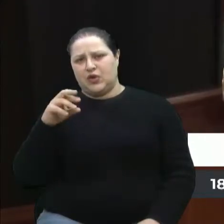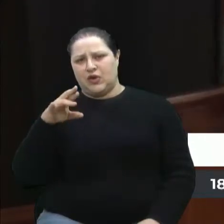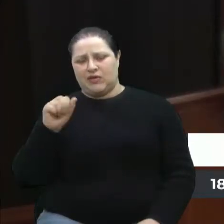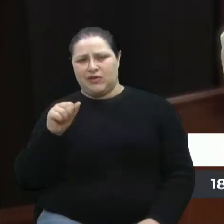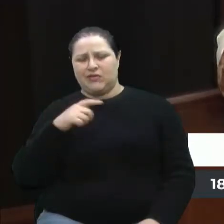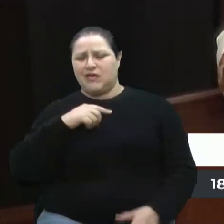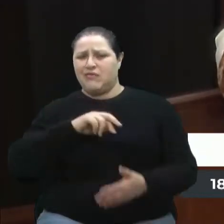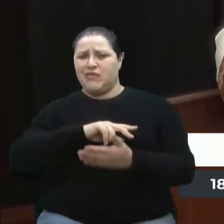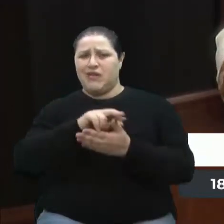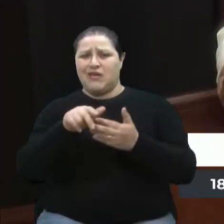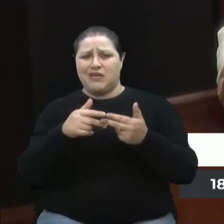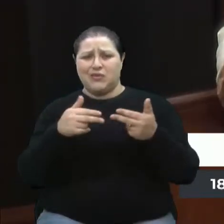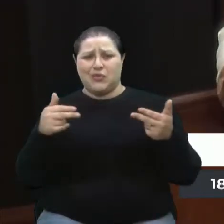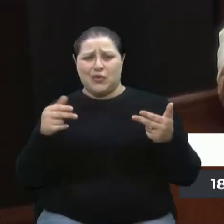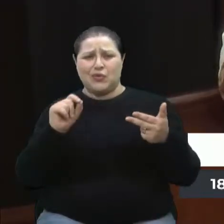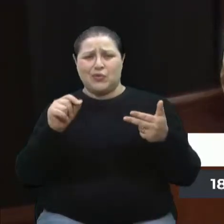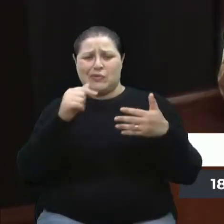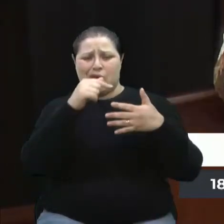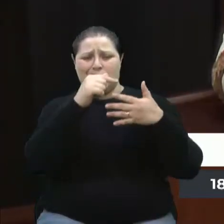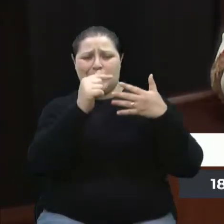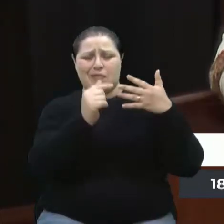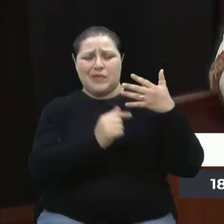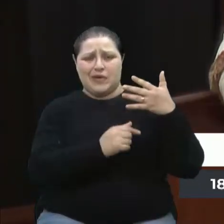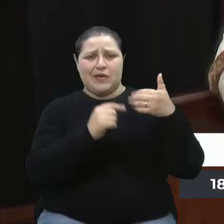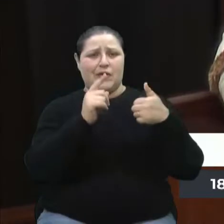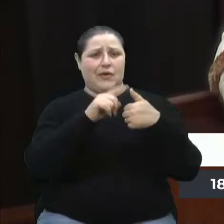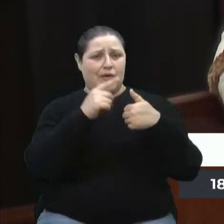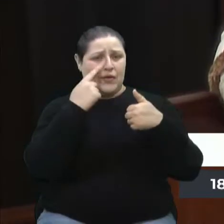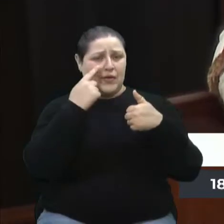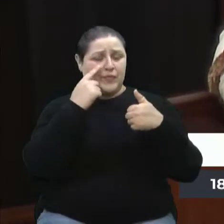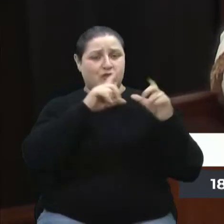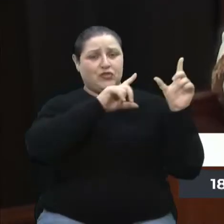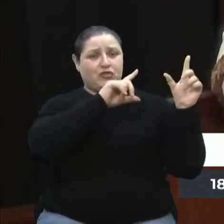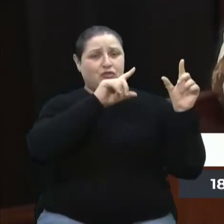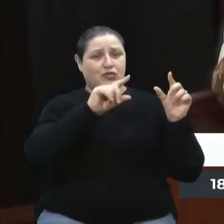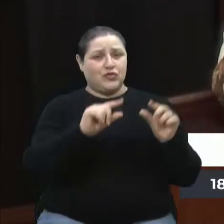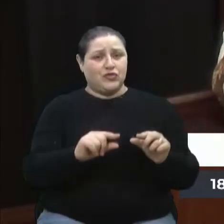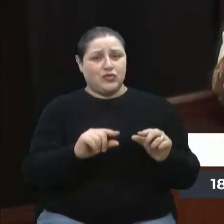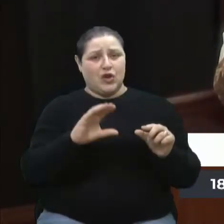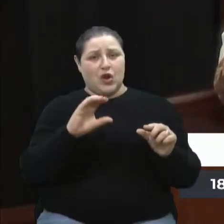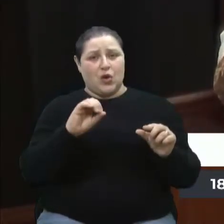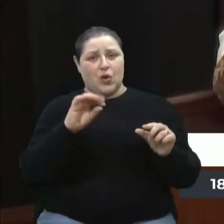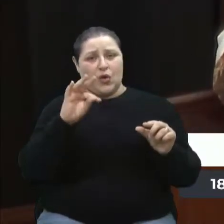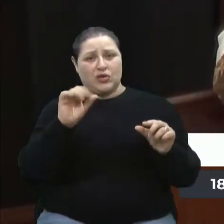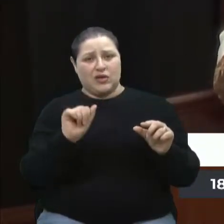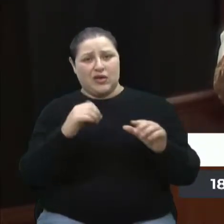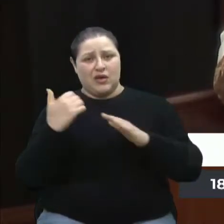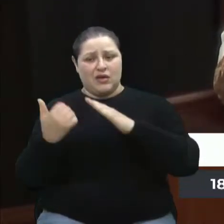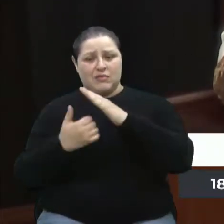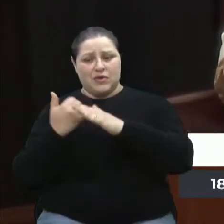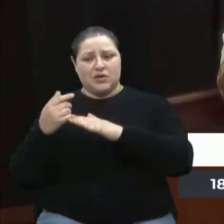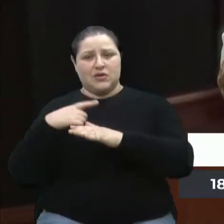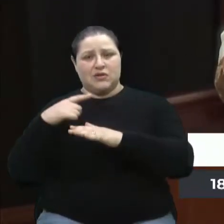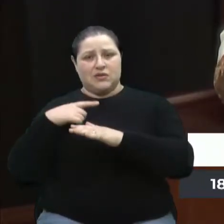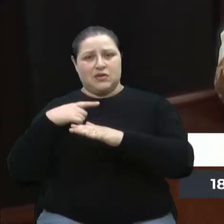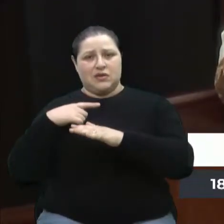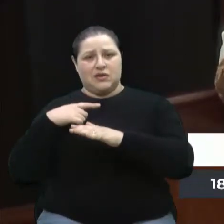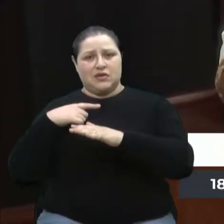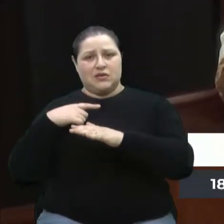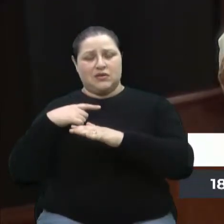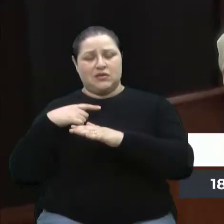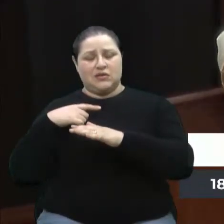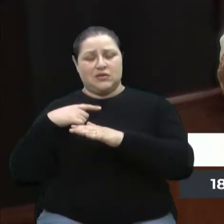traz a diminuição de cotas que as empresas tenham que